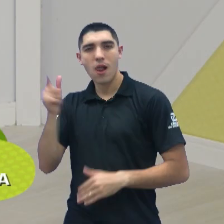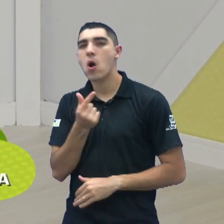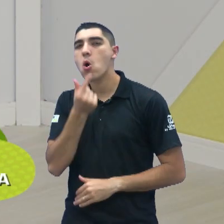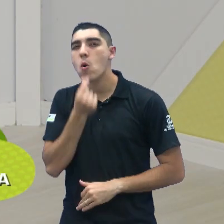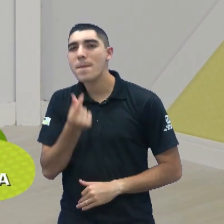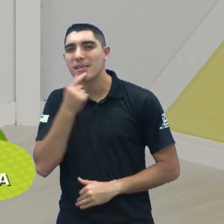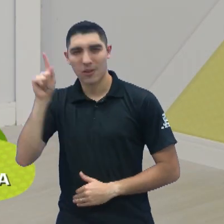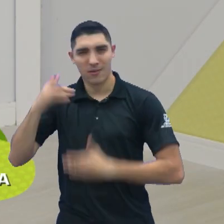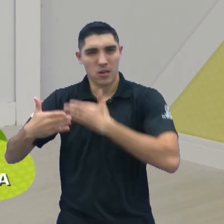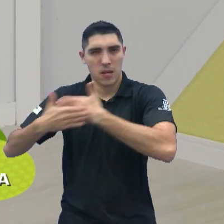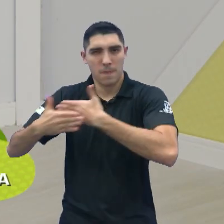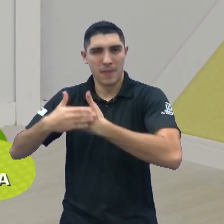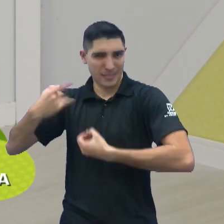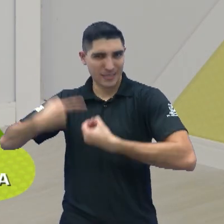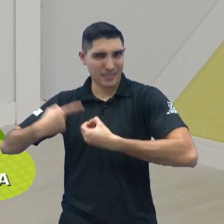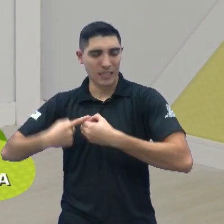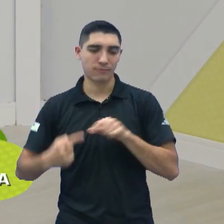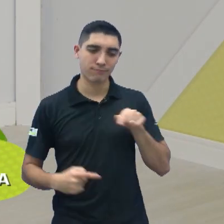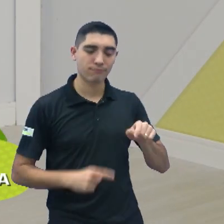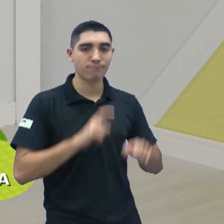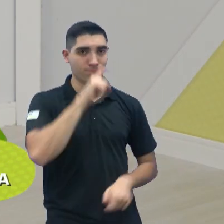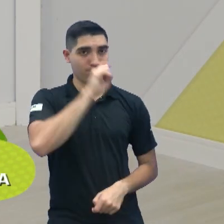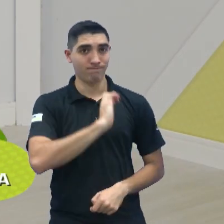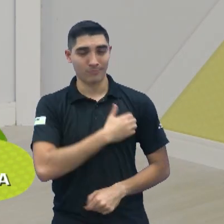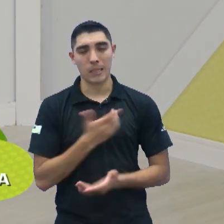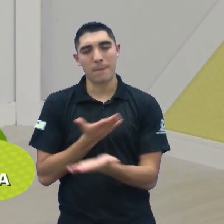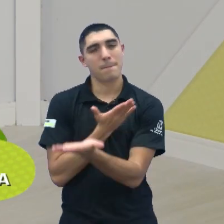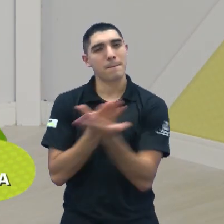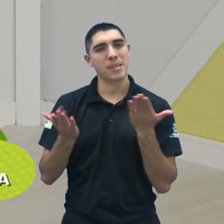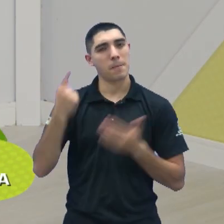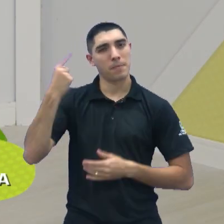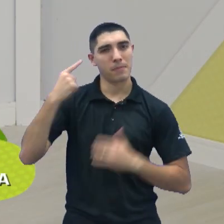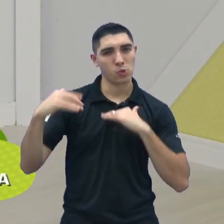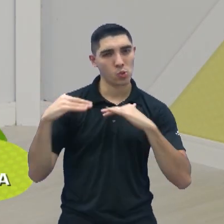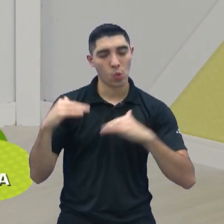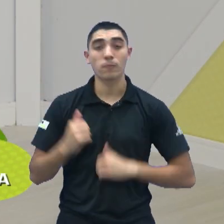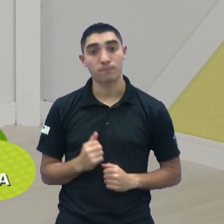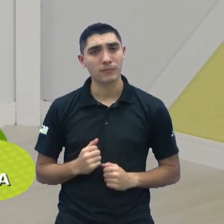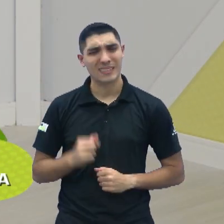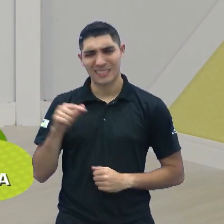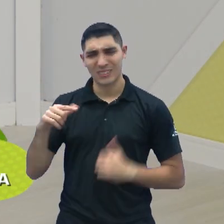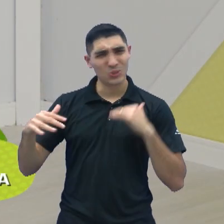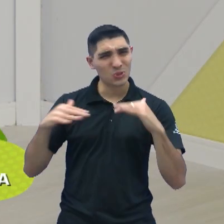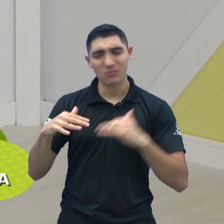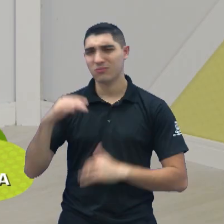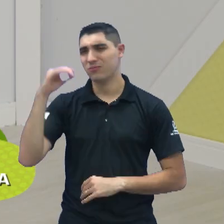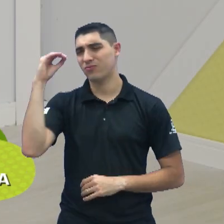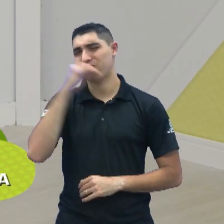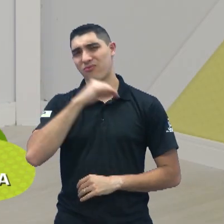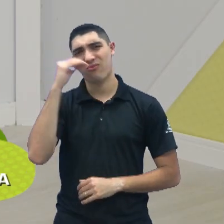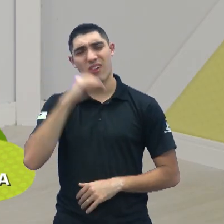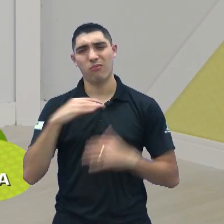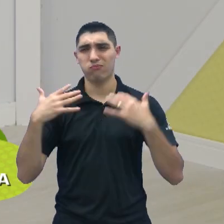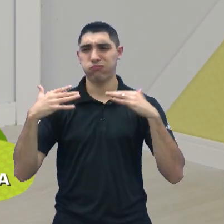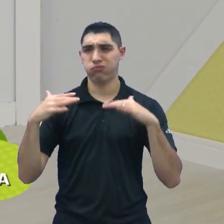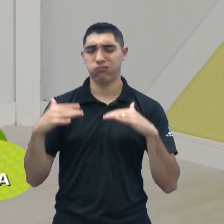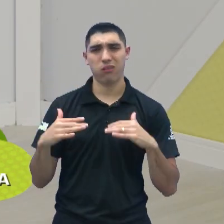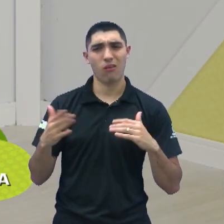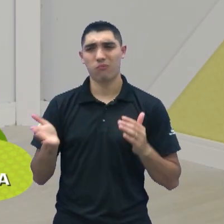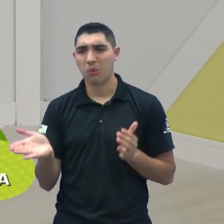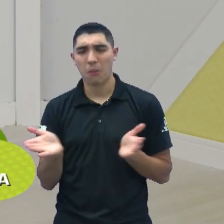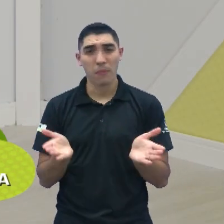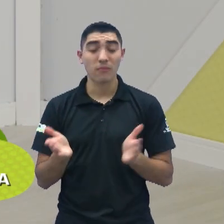Preto, no jogo de ida das quartas de final da Copa Paulista. O jogo foi muito fraco de ambos os lados e a Águia